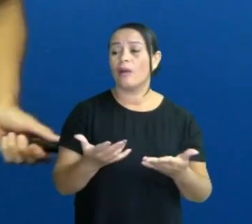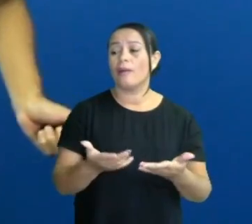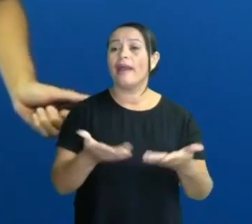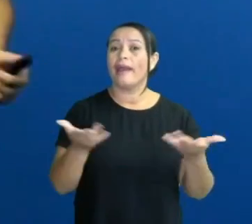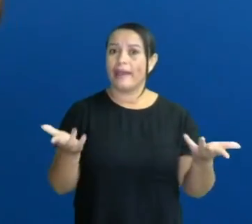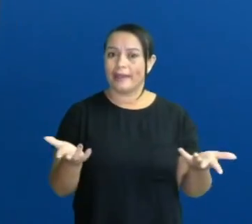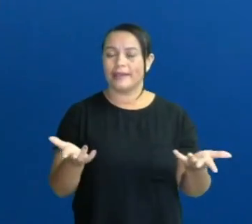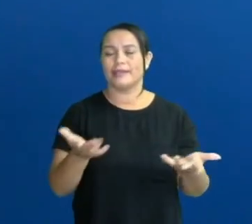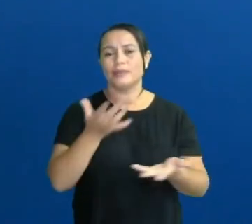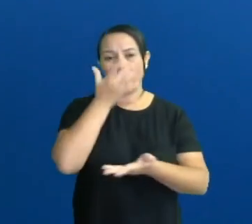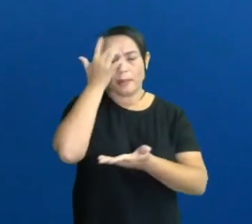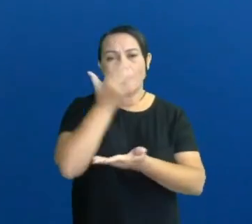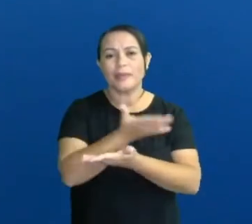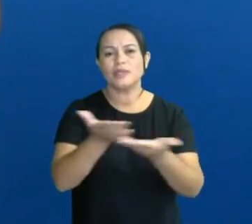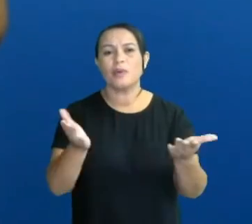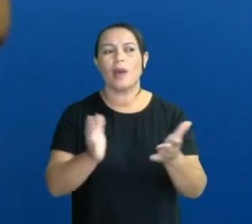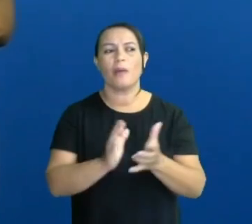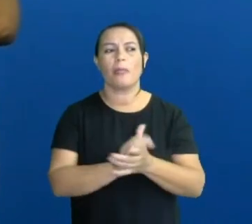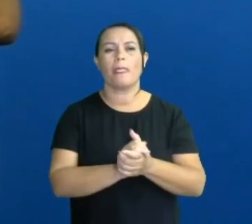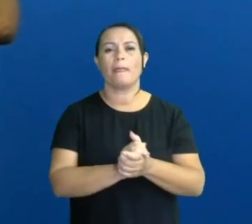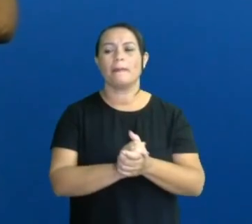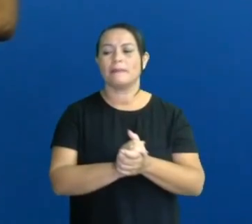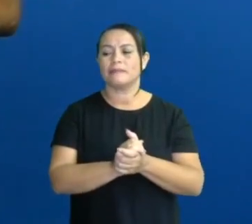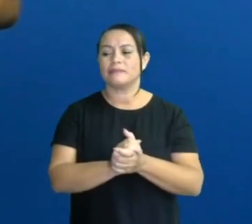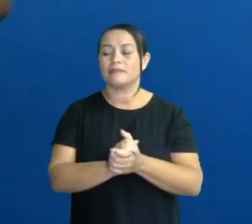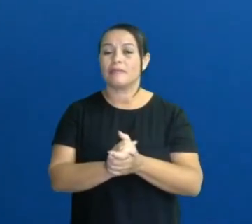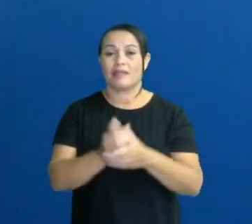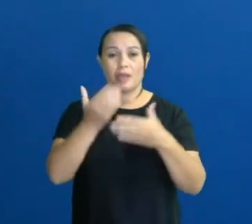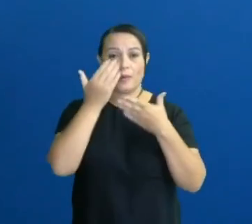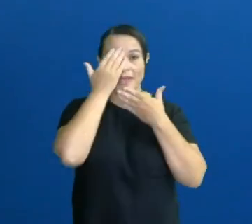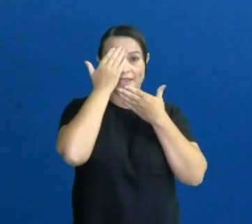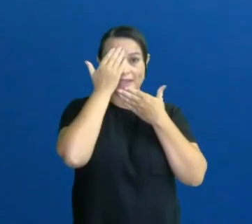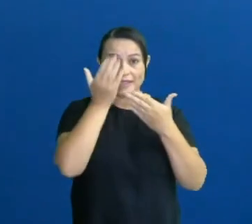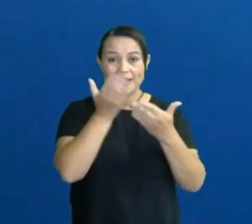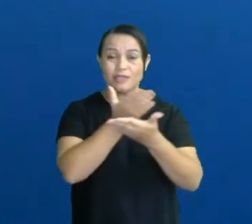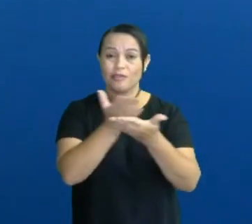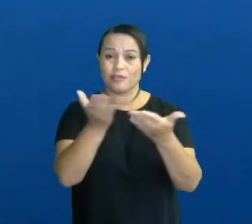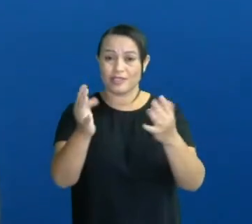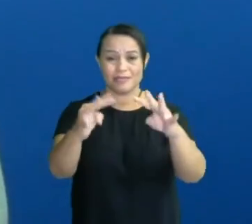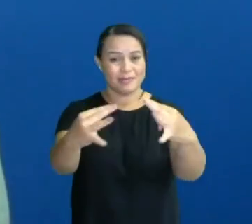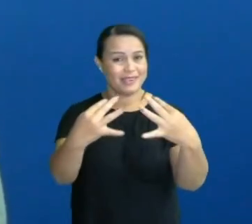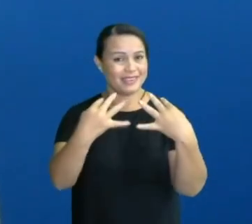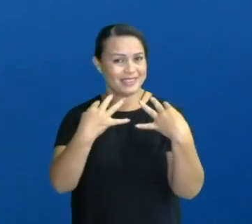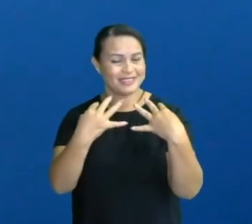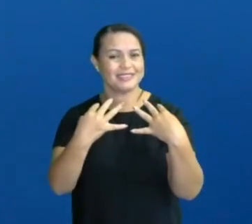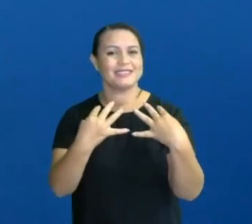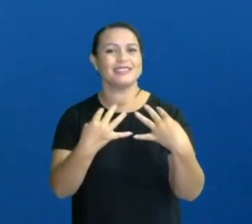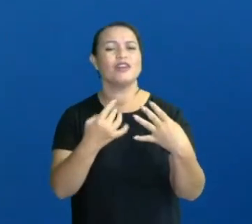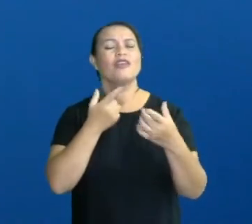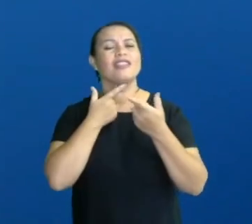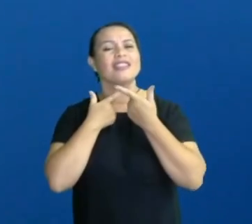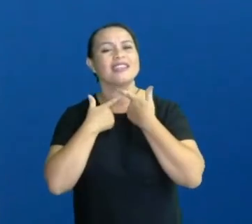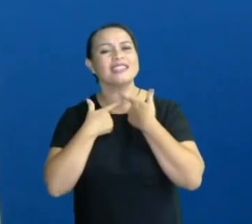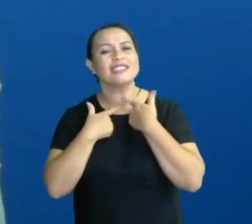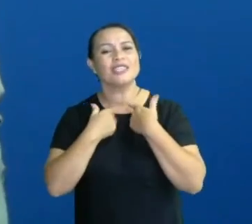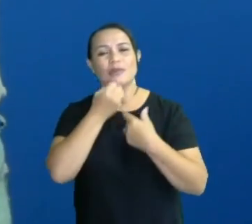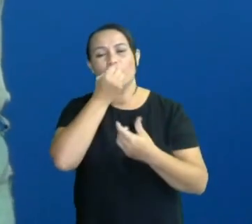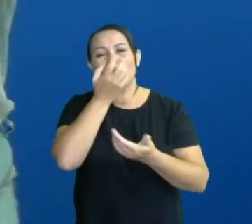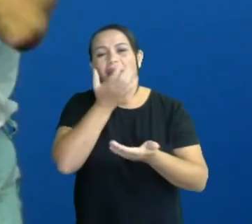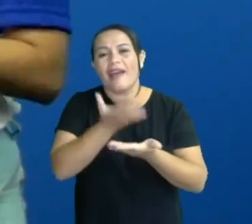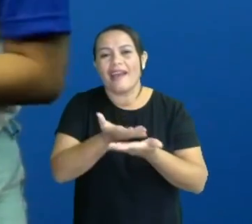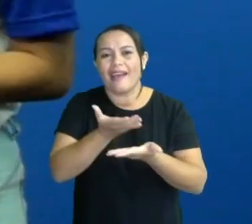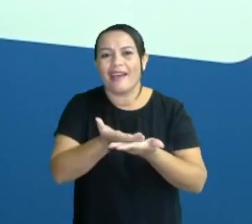é isso, pessoal. Eu agradeço a vocês pela atenção, desejo uma